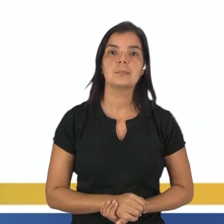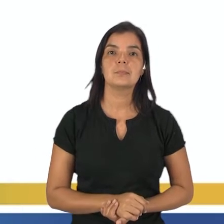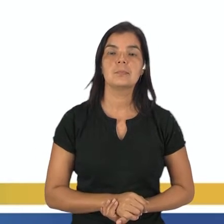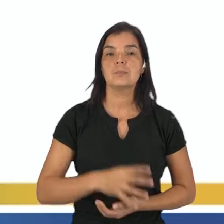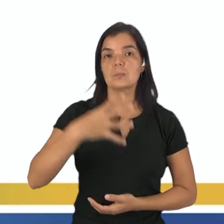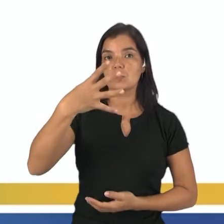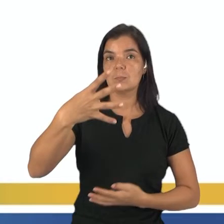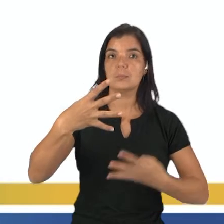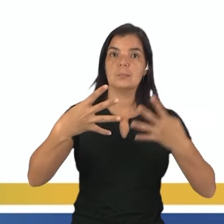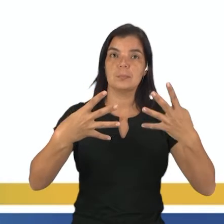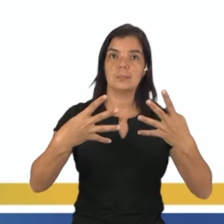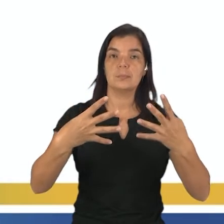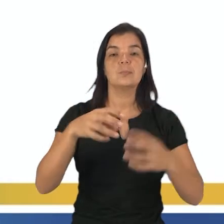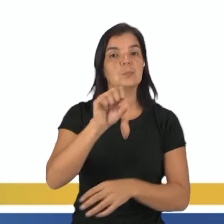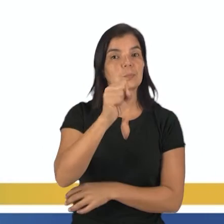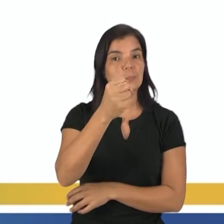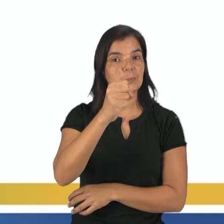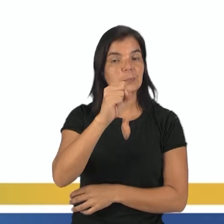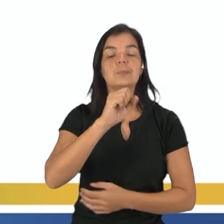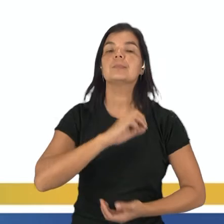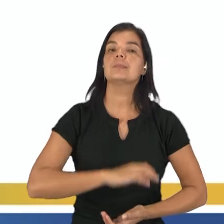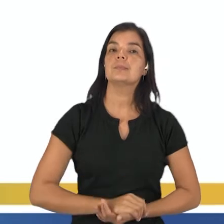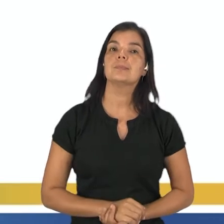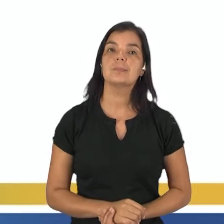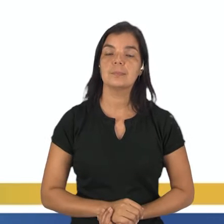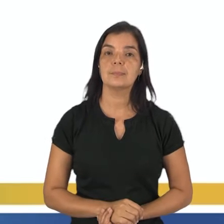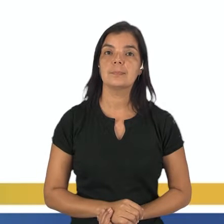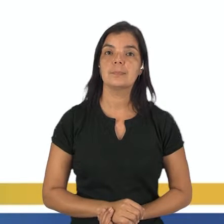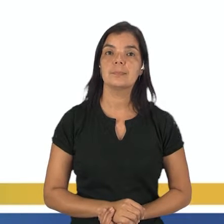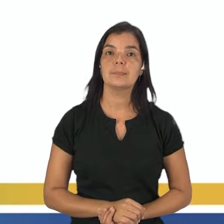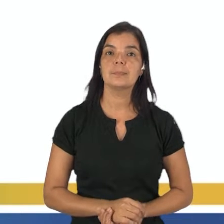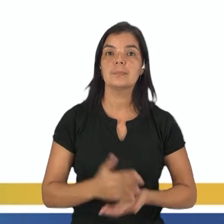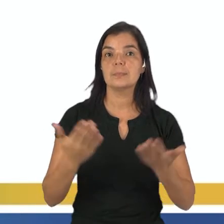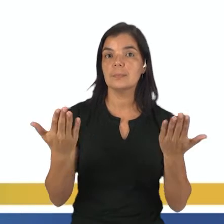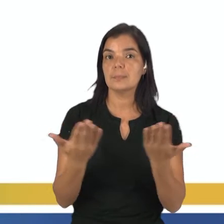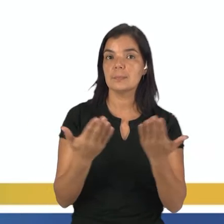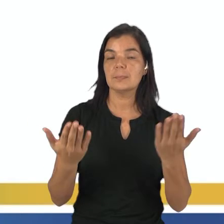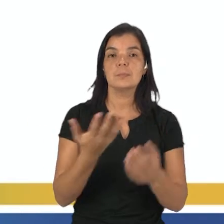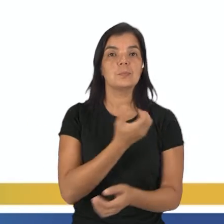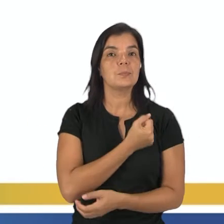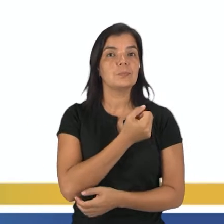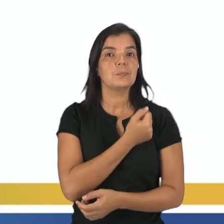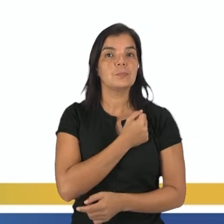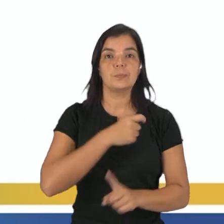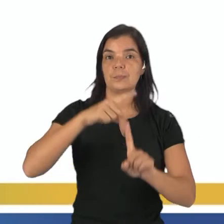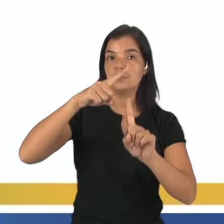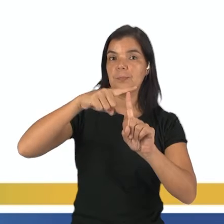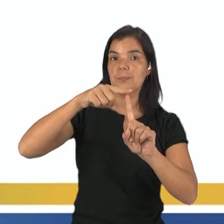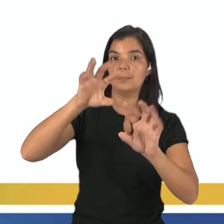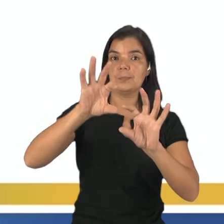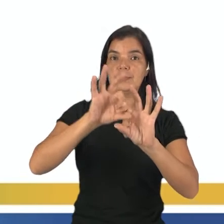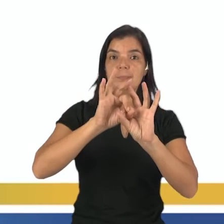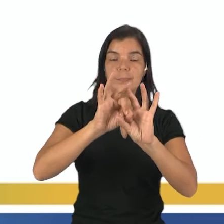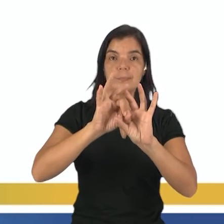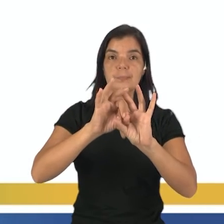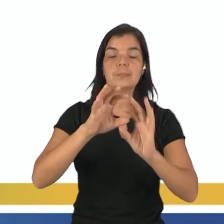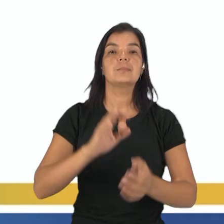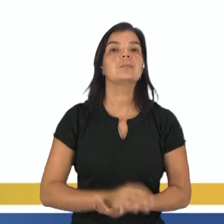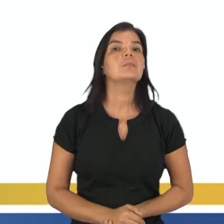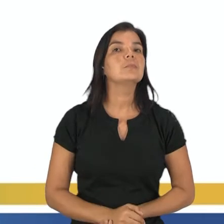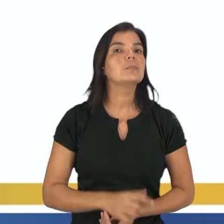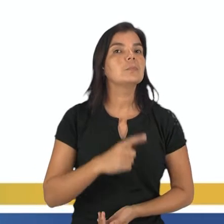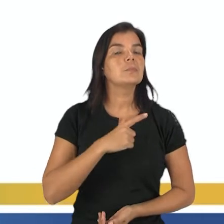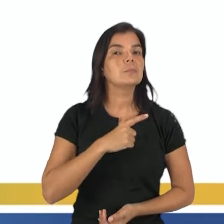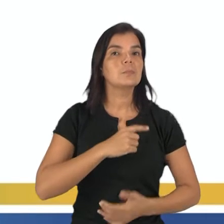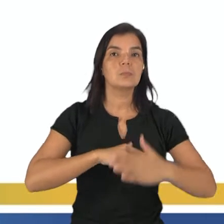Então, 4 mais 4, nós vamos ter 8 arestas, beleza? E agora o número de vértices, certo? Nós vamos